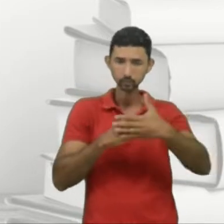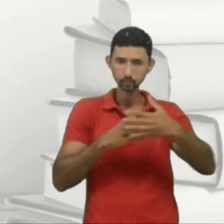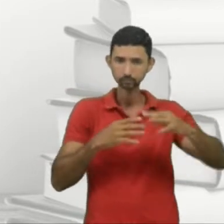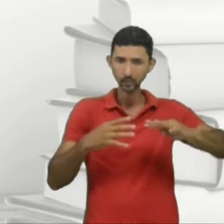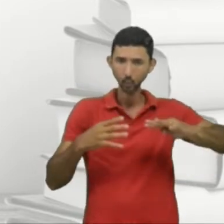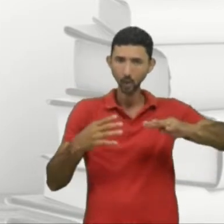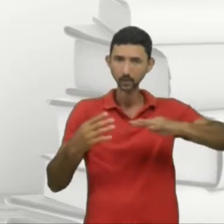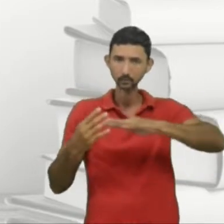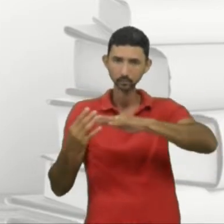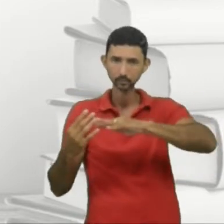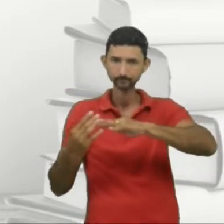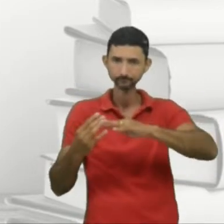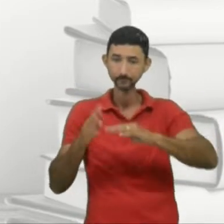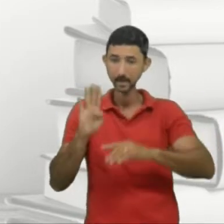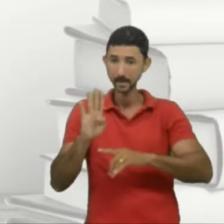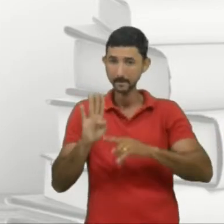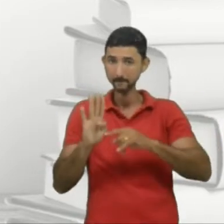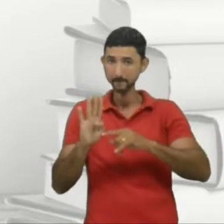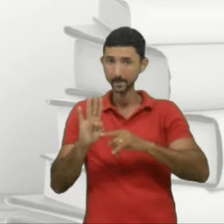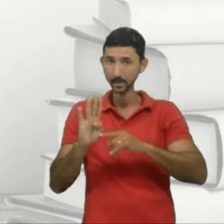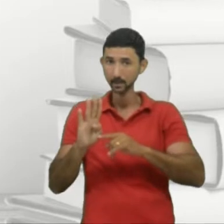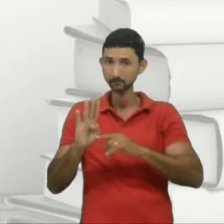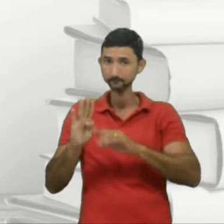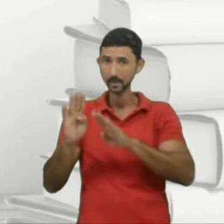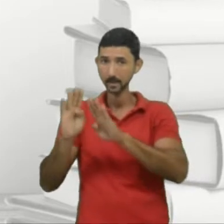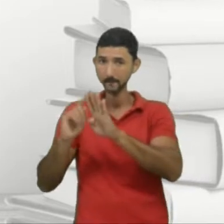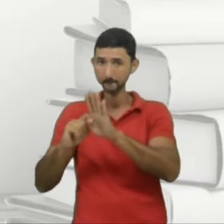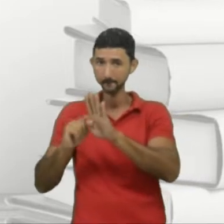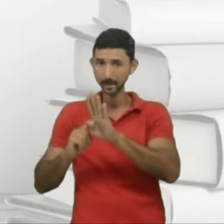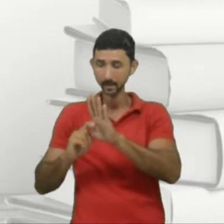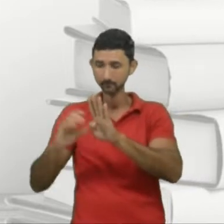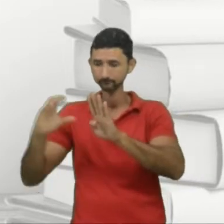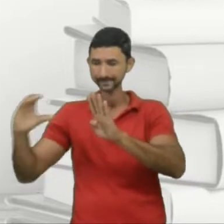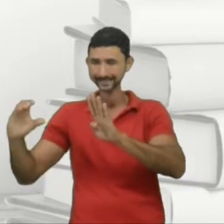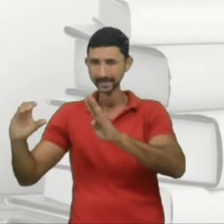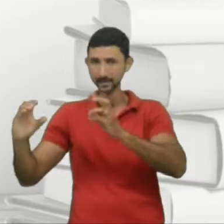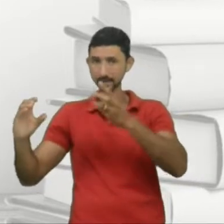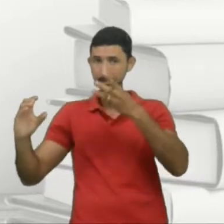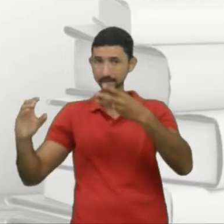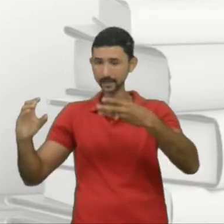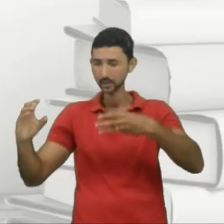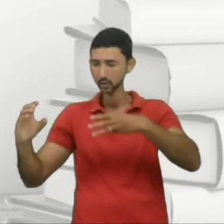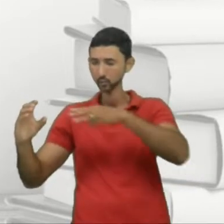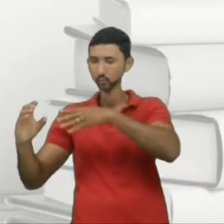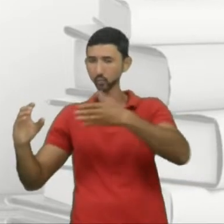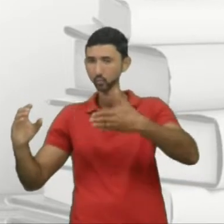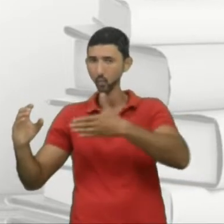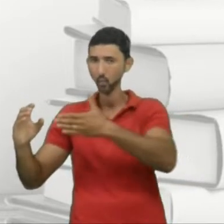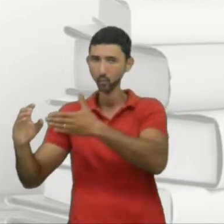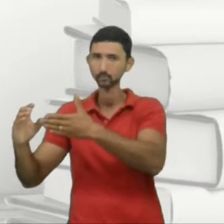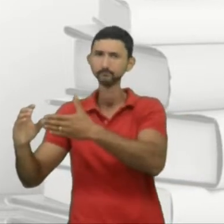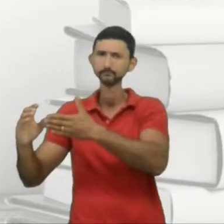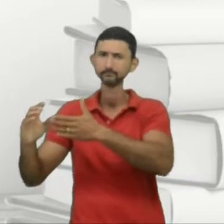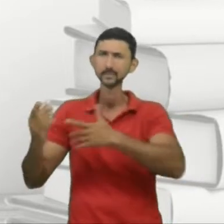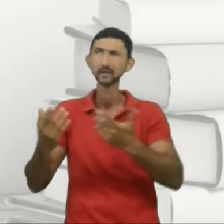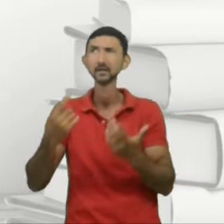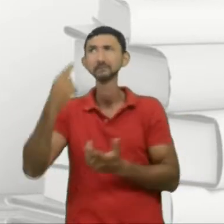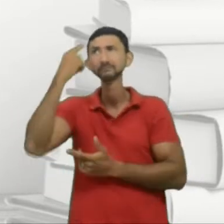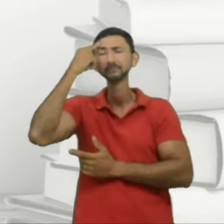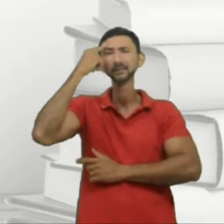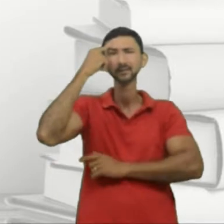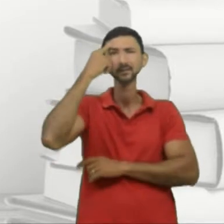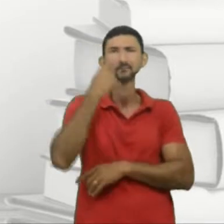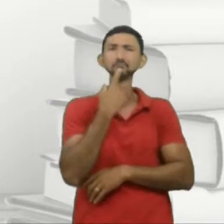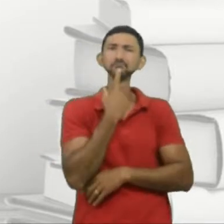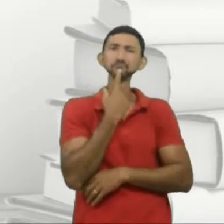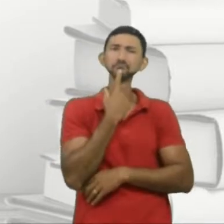Da cidade B até a cidade C, há 3 caminhos. Então você pode aí intuitivamente ir tentando,